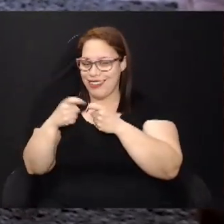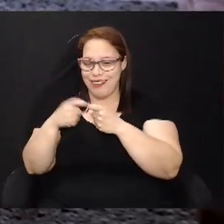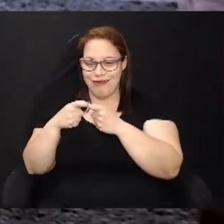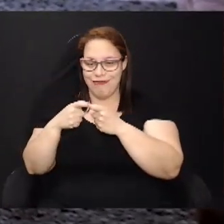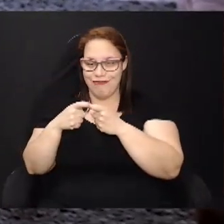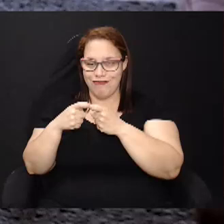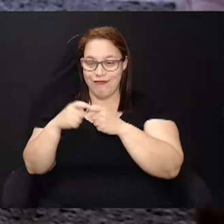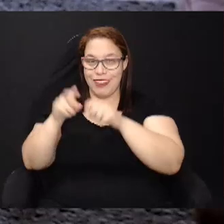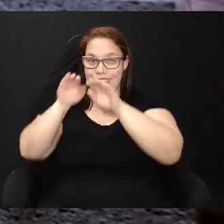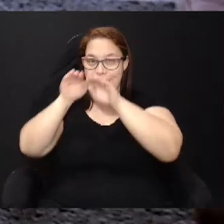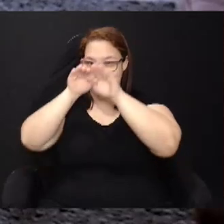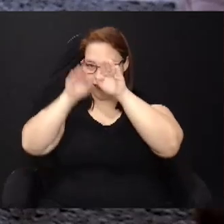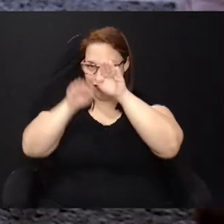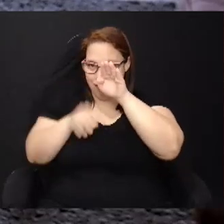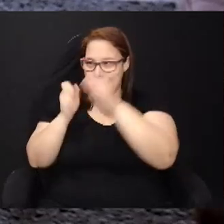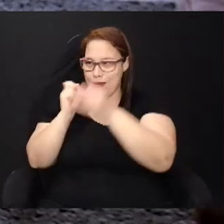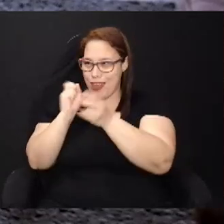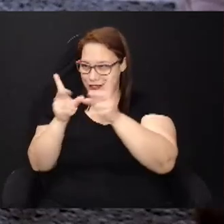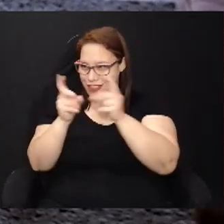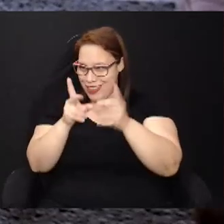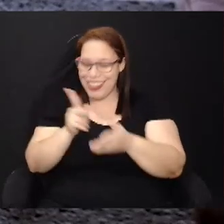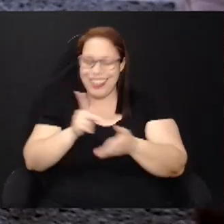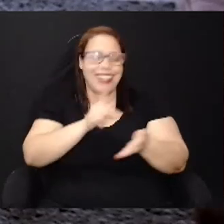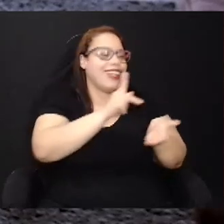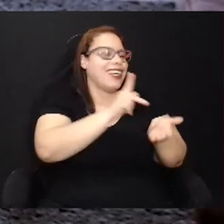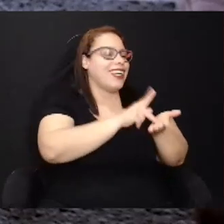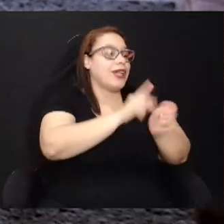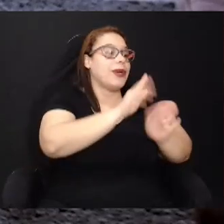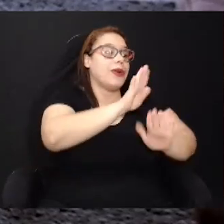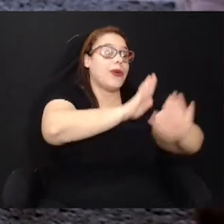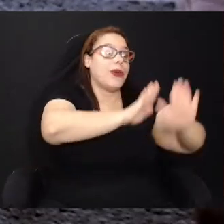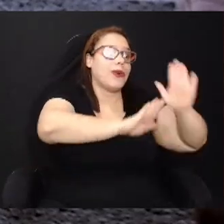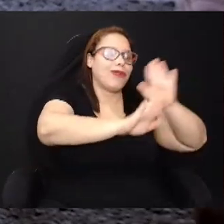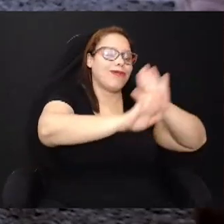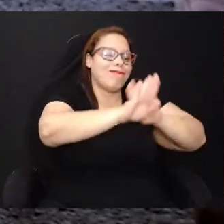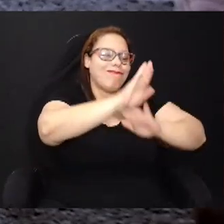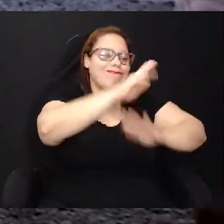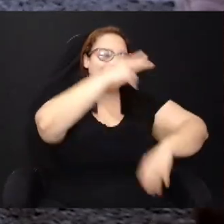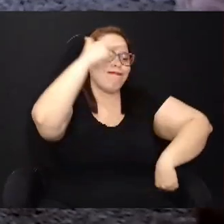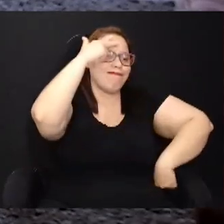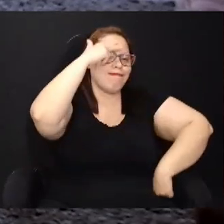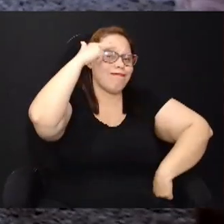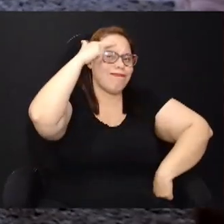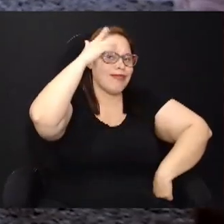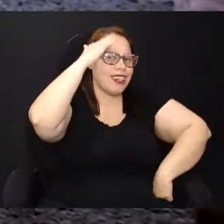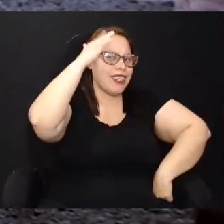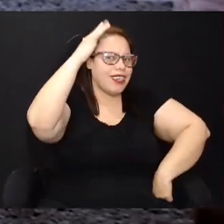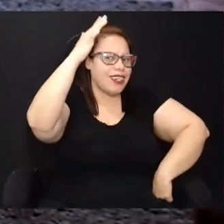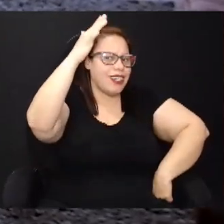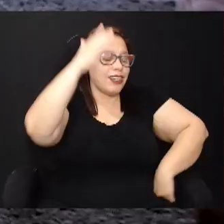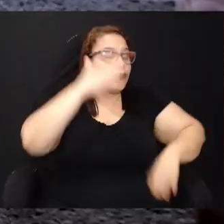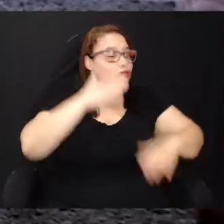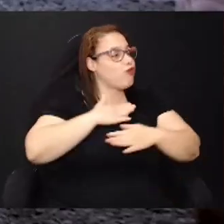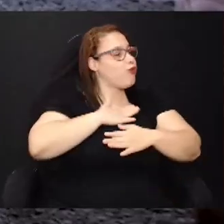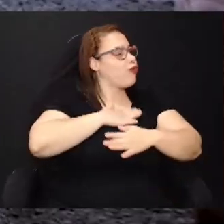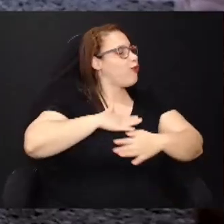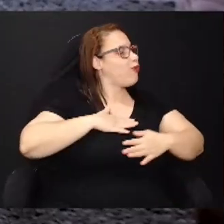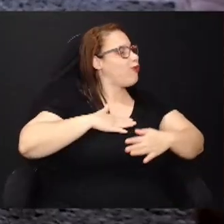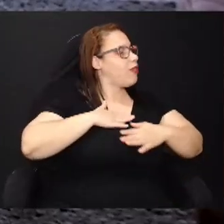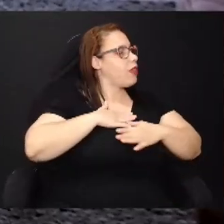É verdade, mas eu preciso tomar cuidado com os sonhos. Porque tem sonhos muito agradáveis e outros nem